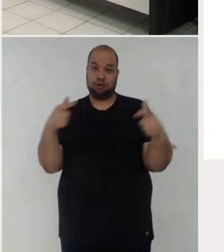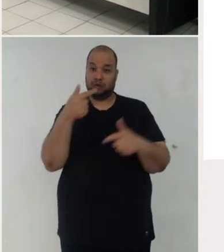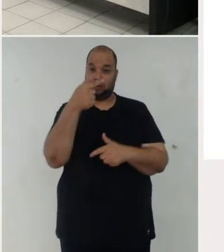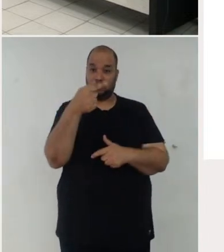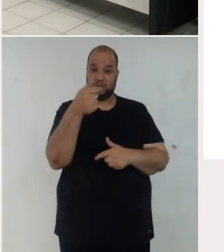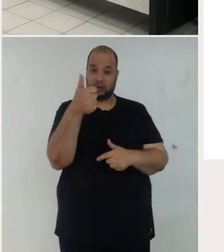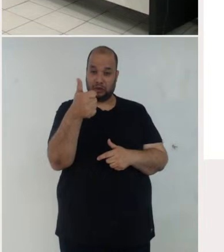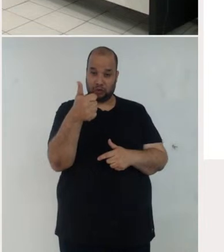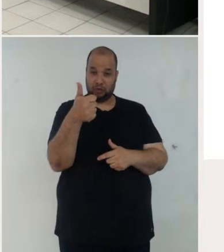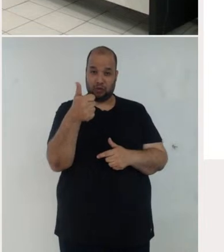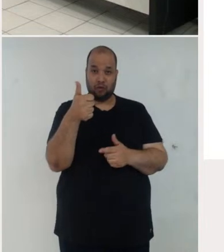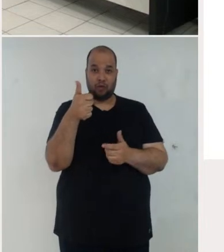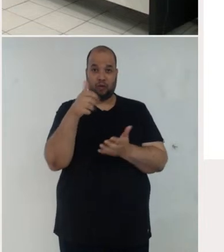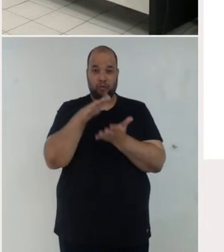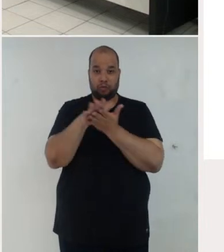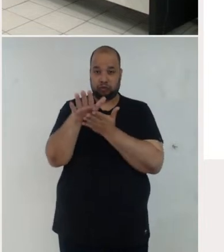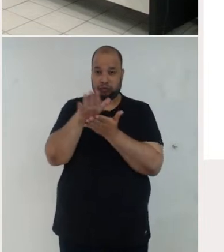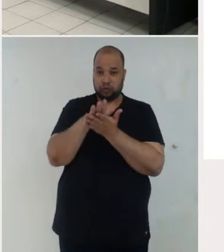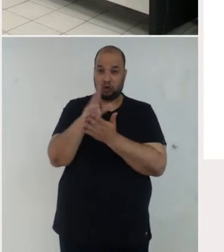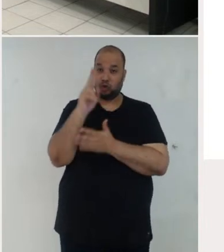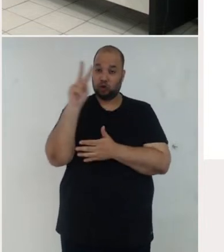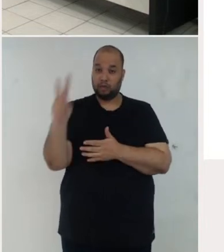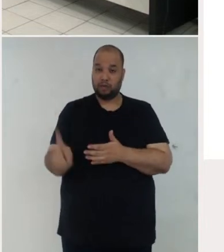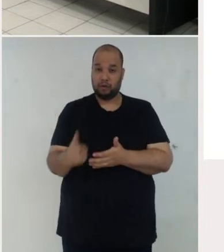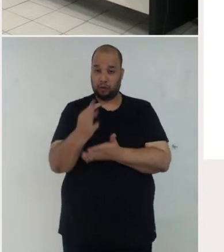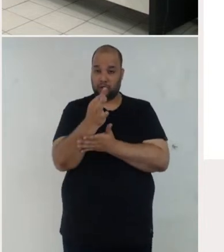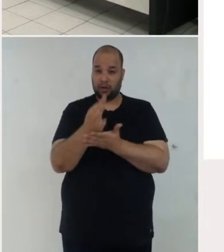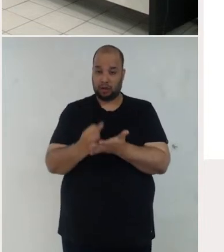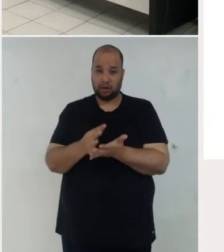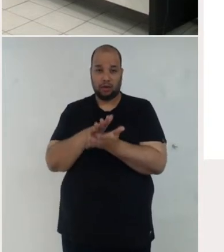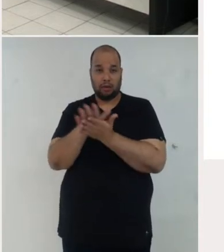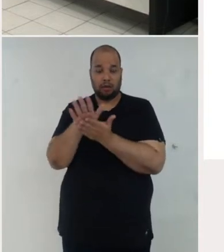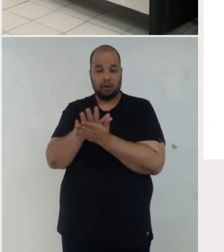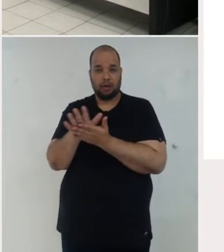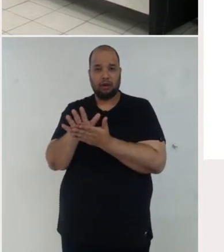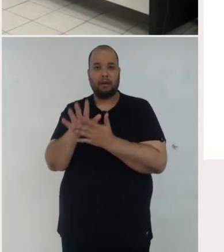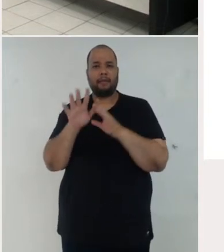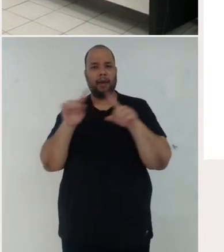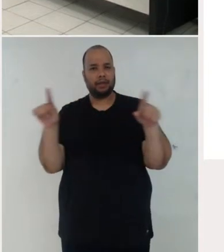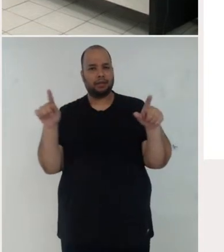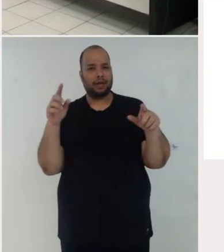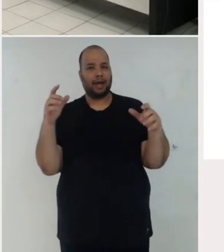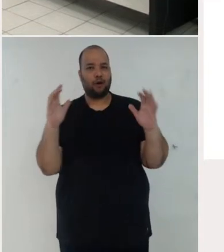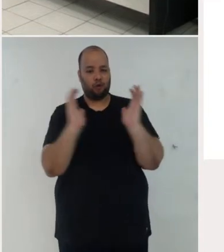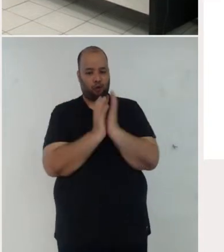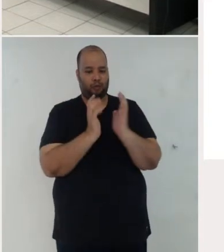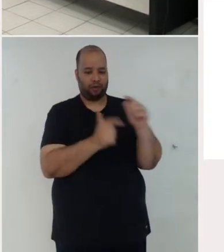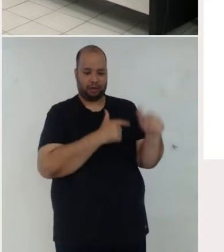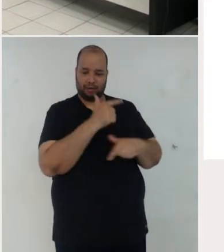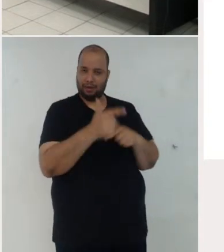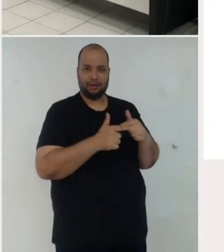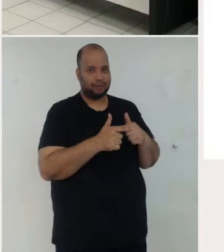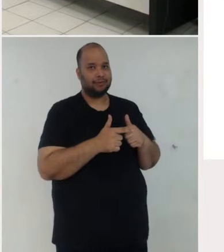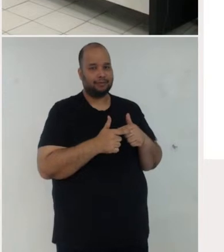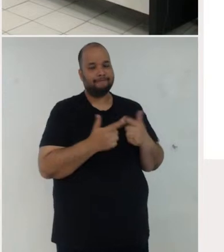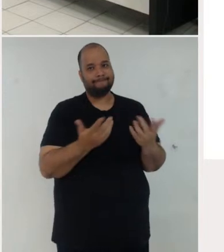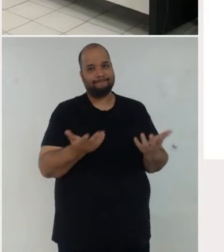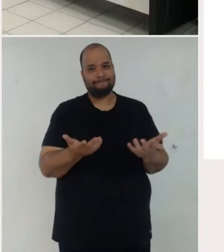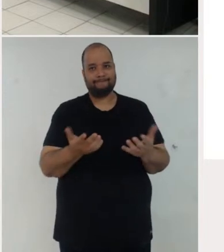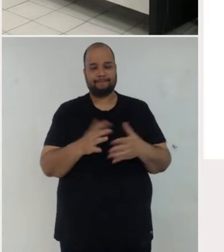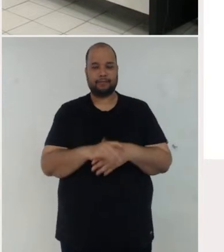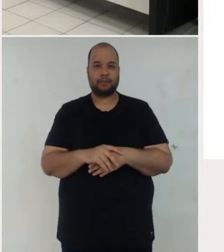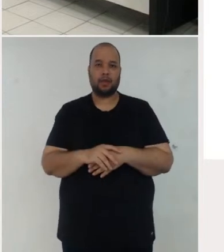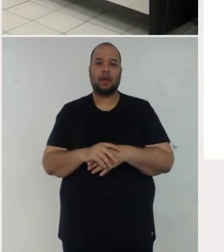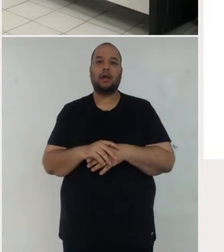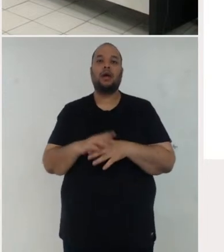volumes e mais de 2 mil textos publicados. Tá? Então, no início da Cadernos, quando era